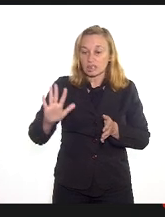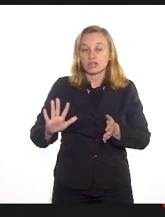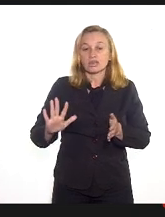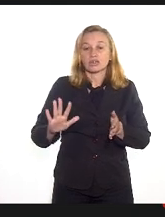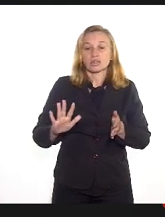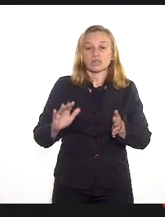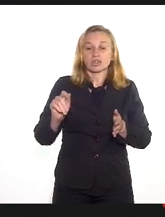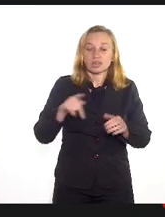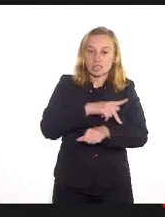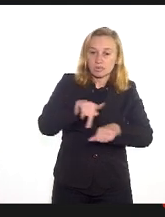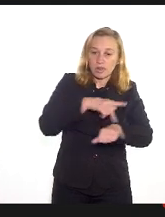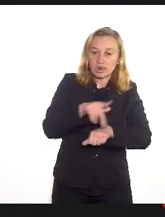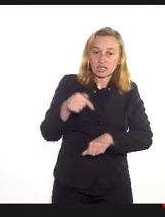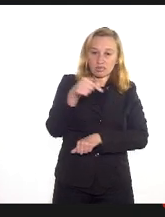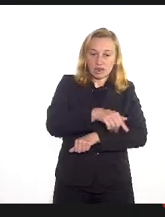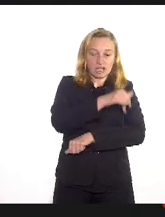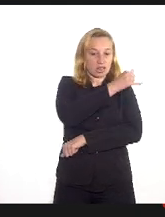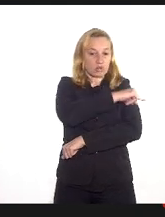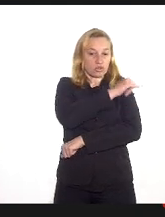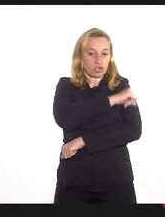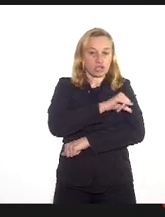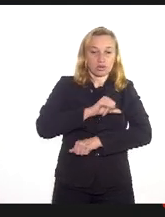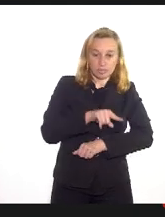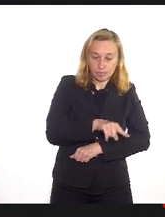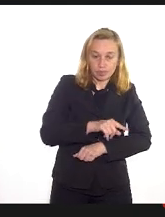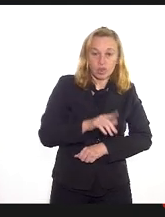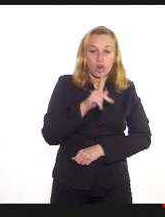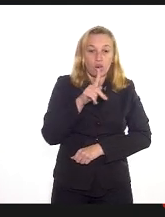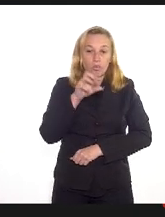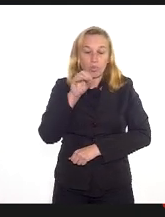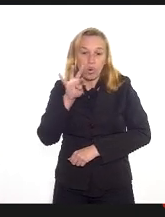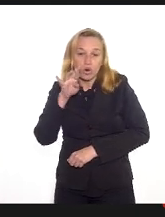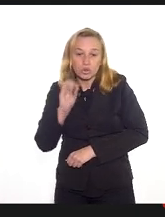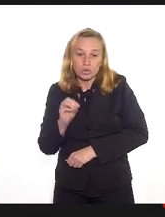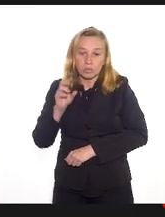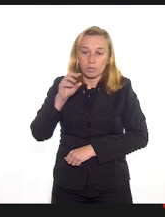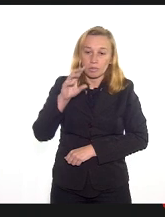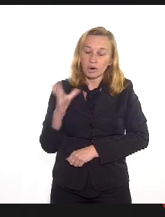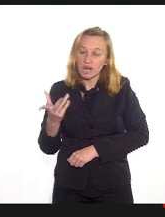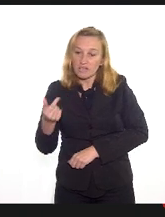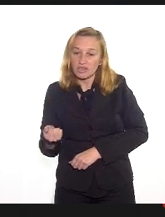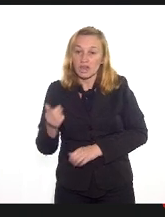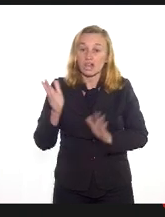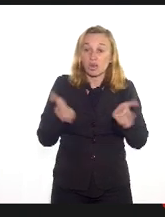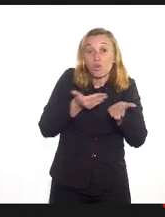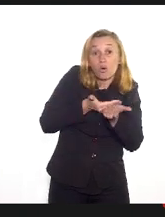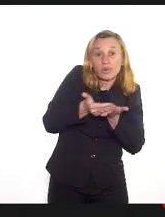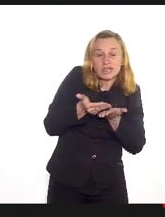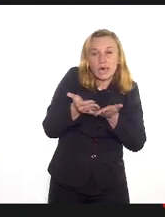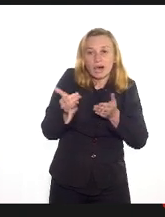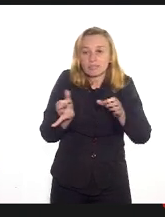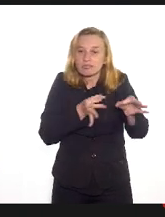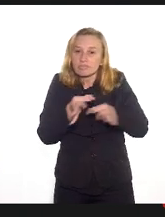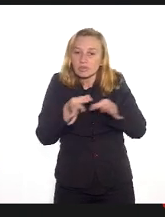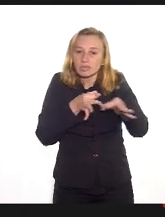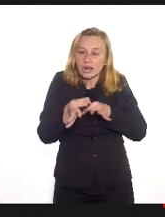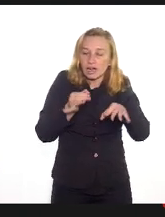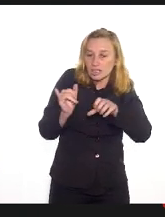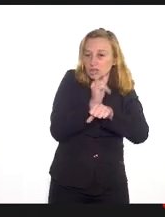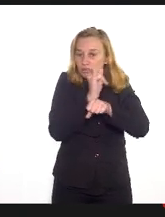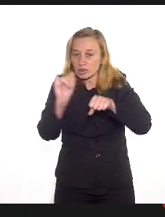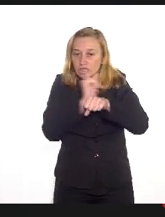de Janeiro, no Porto Maravilha. Então, isso nós temos que começar a planejar, a nos